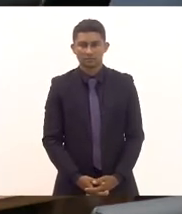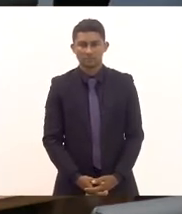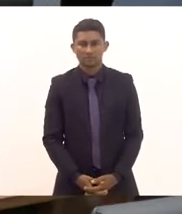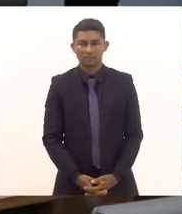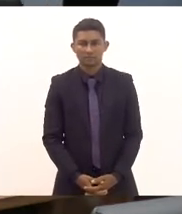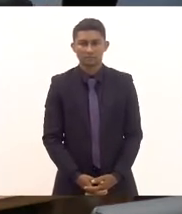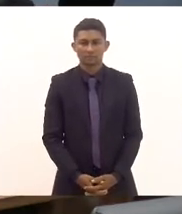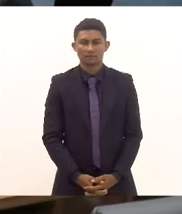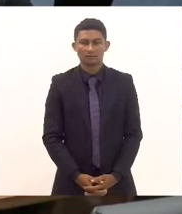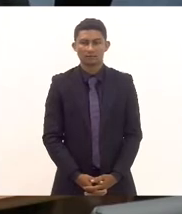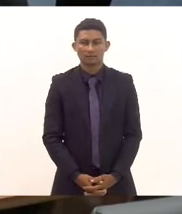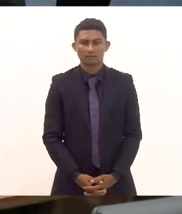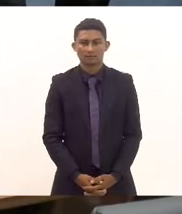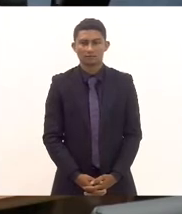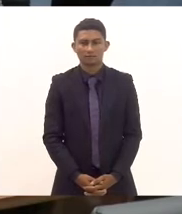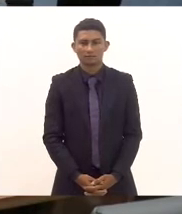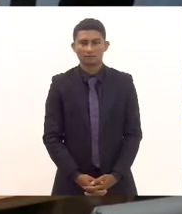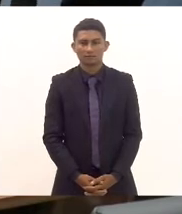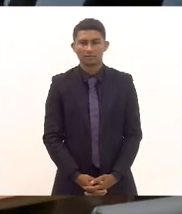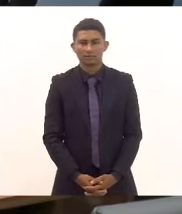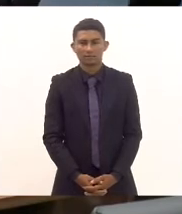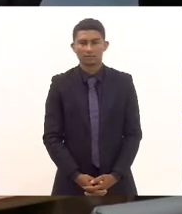E aí